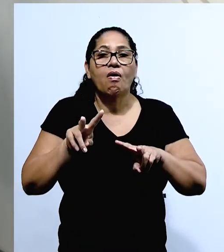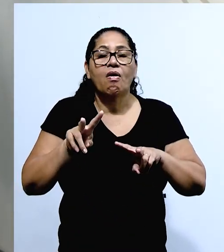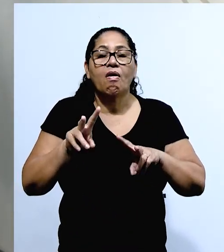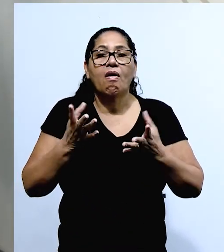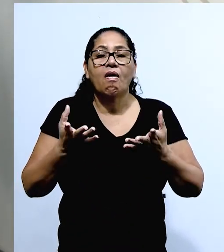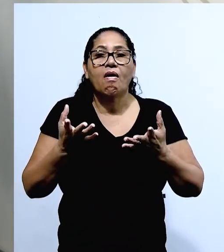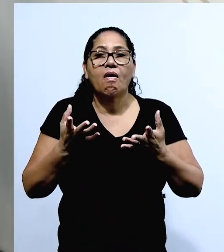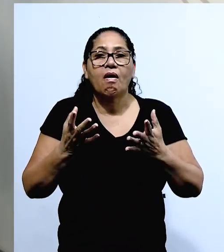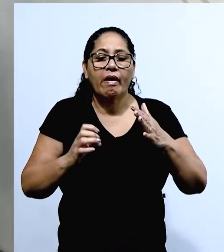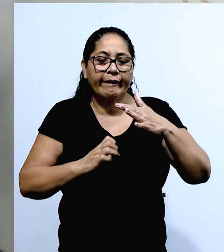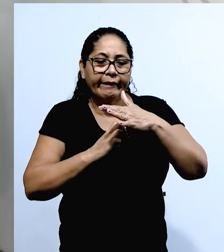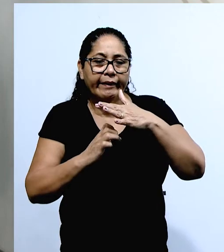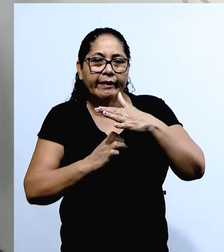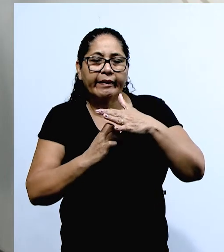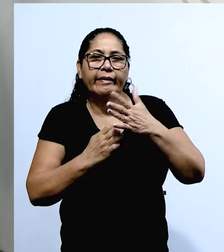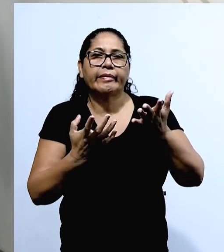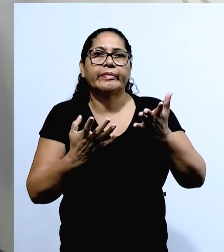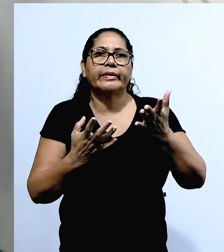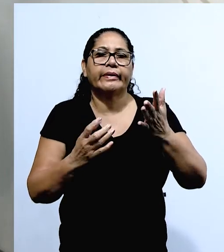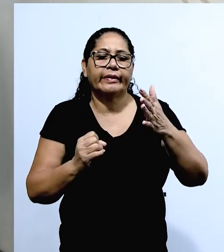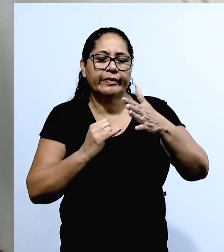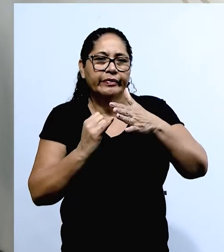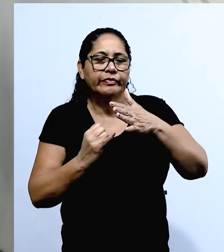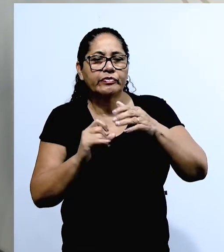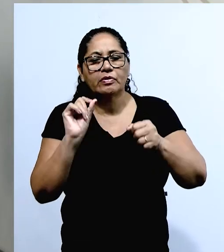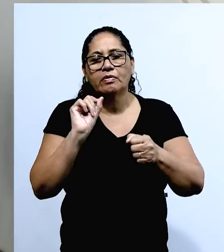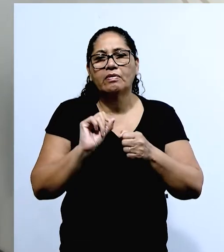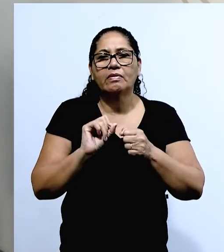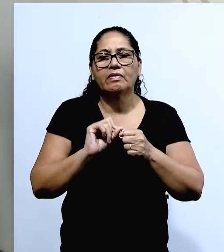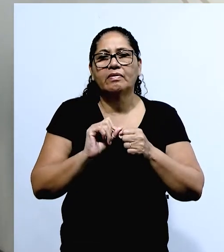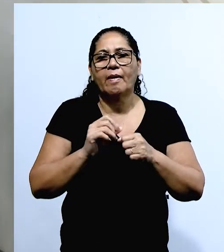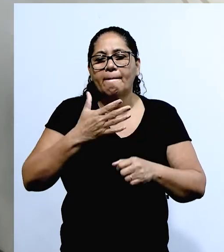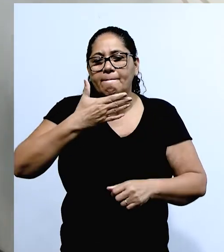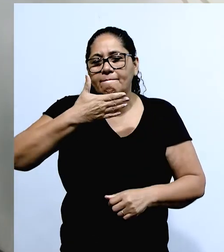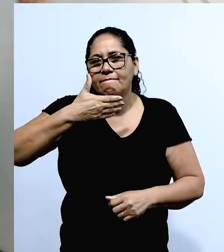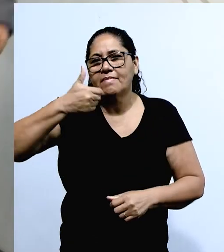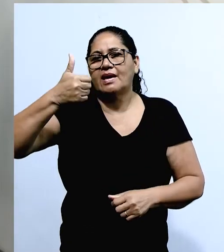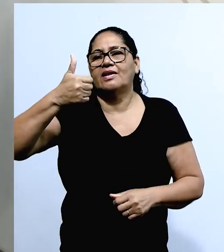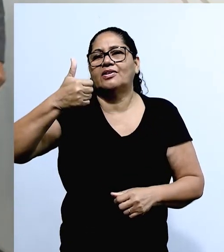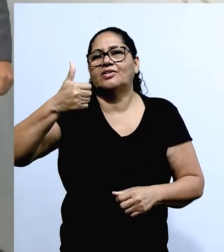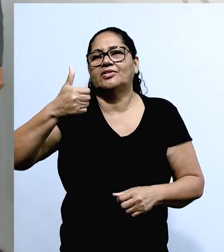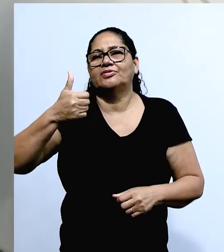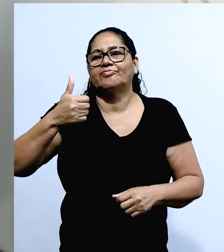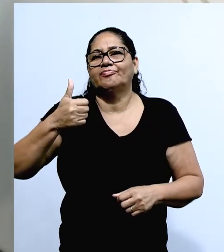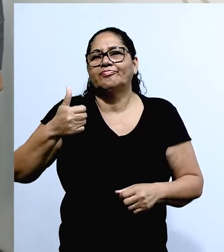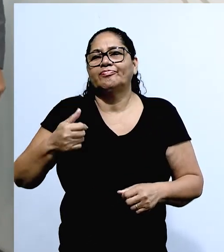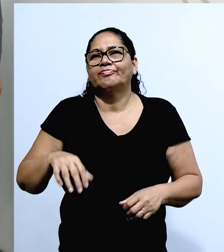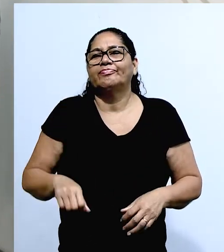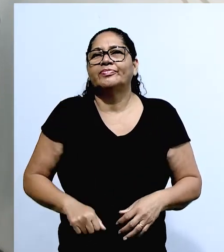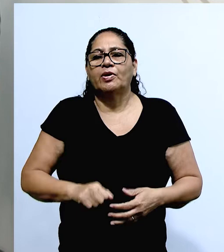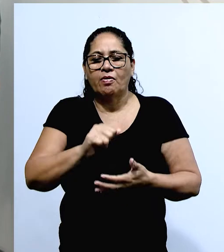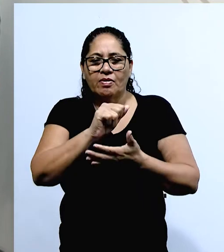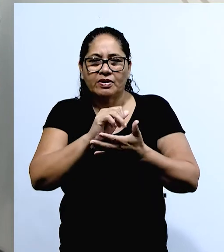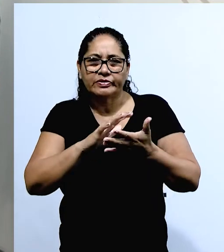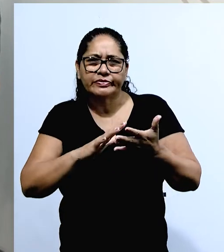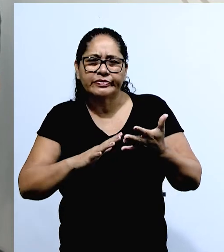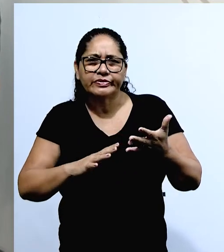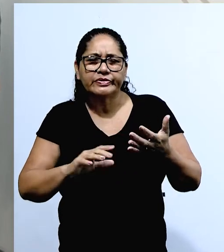como sendo a empresa ou aquela instituição que faz a melhor ação naquela